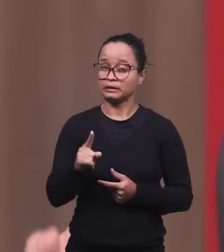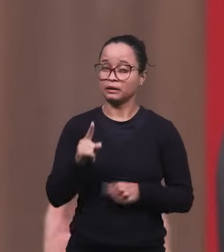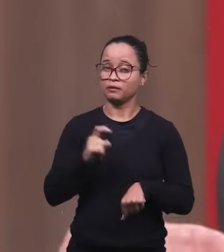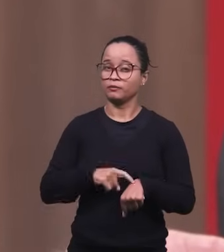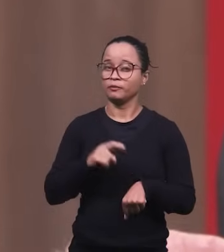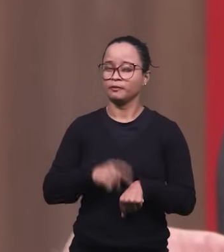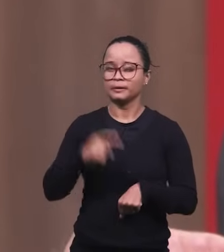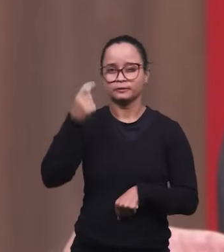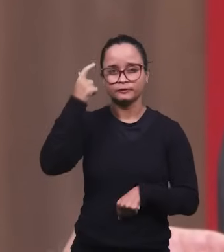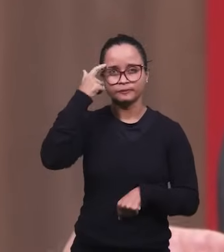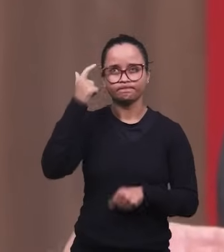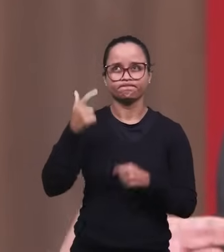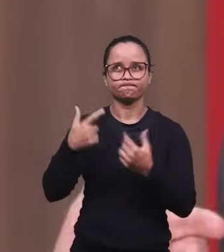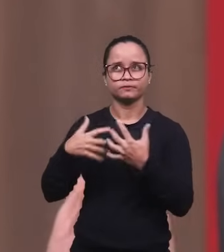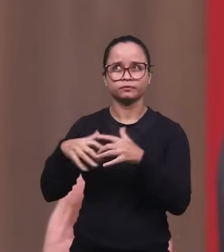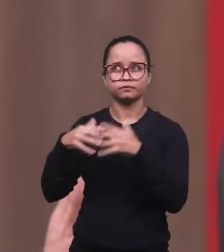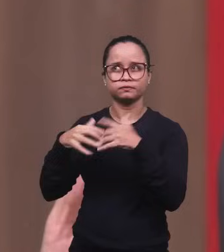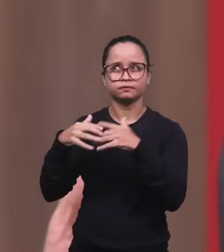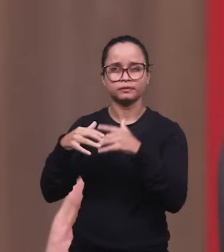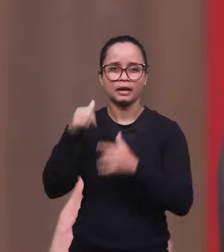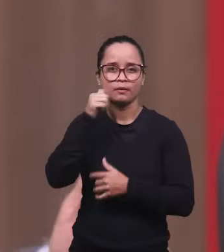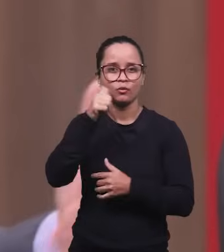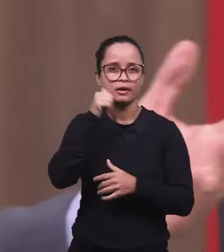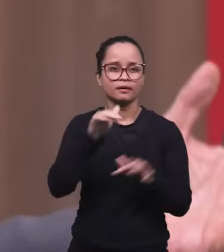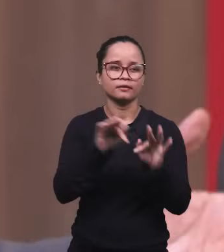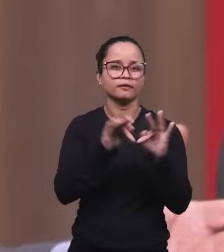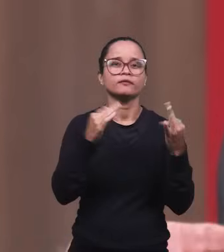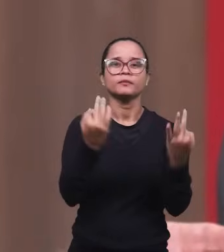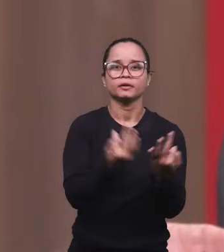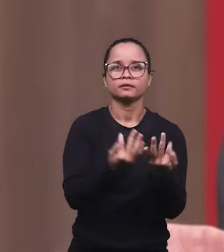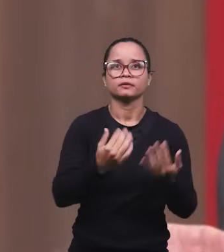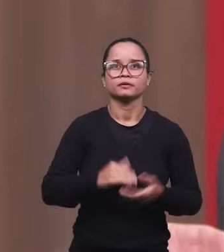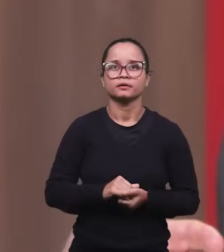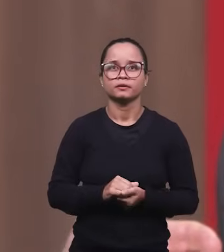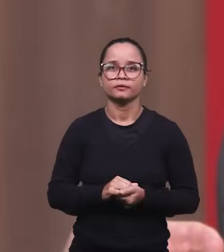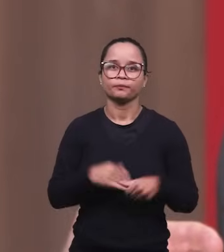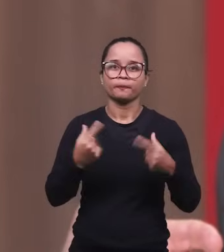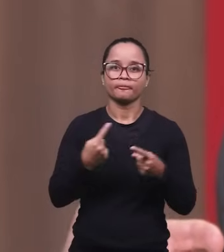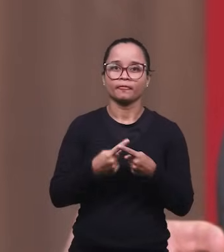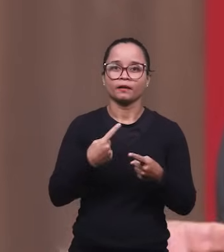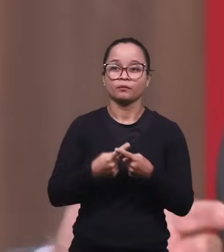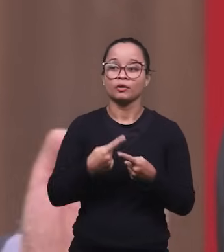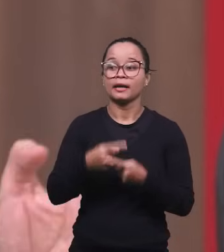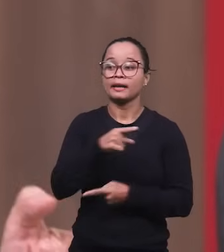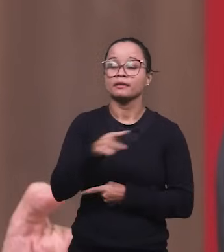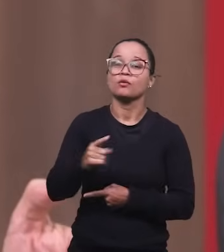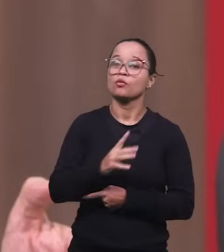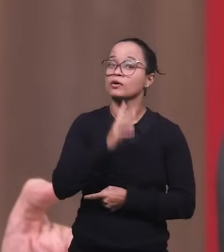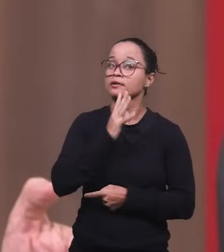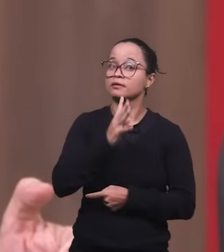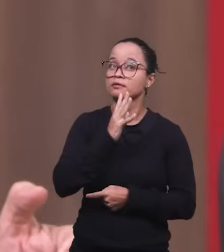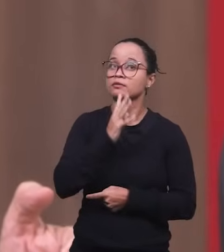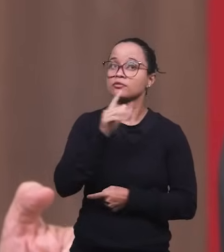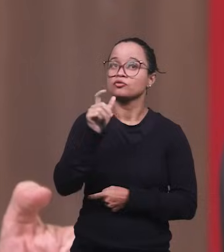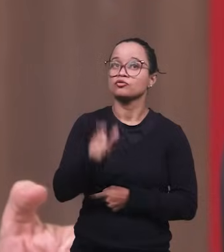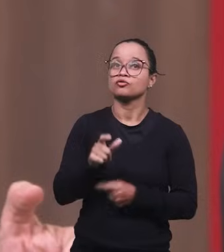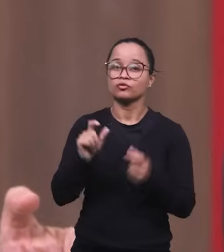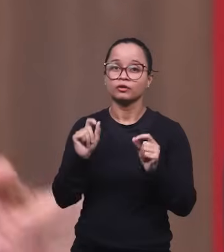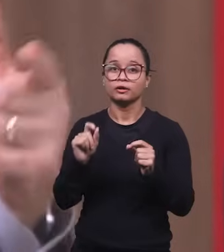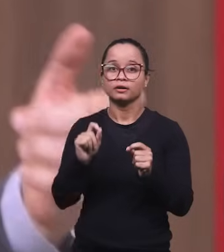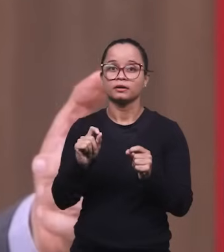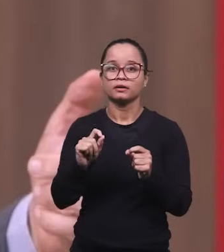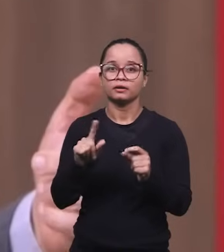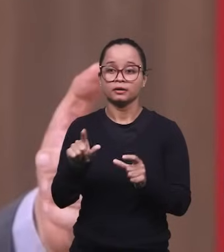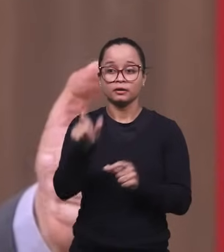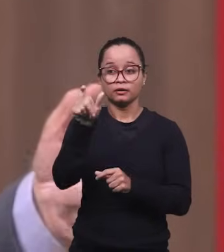de meditação acerca daquela mulher, daquilo que ela faria, não é? Porque ela tomou conhecimento de